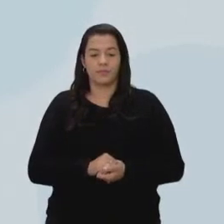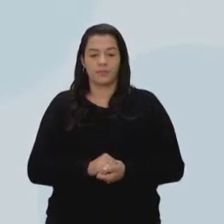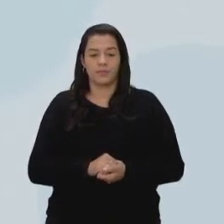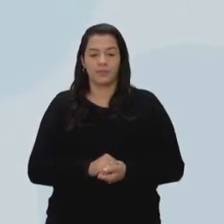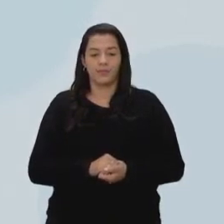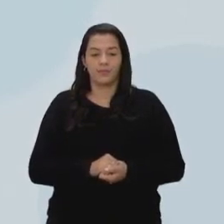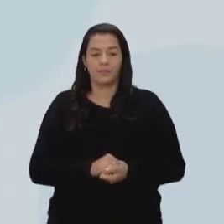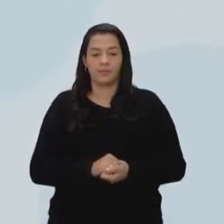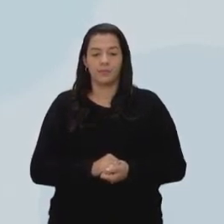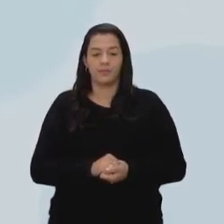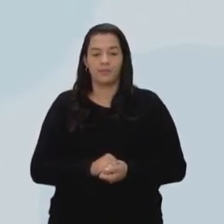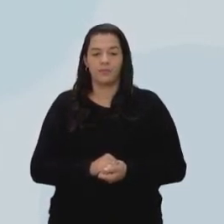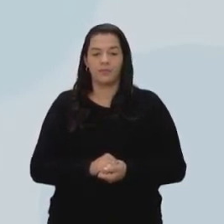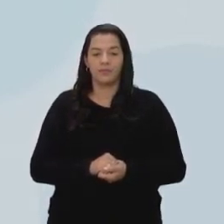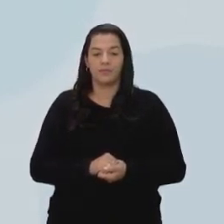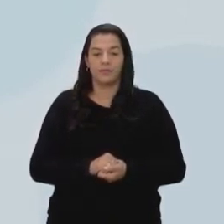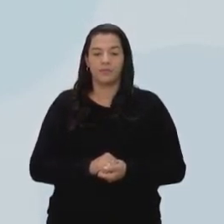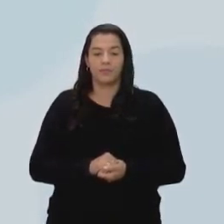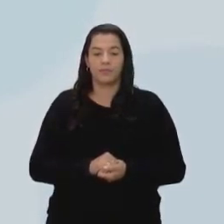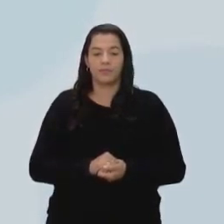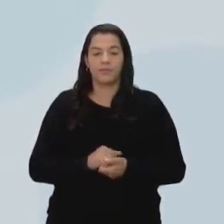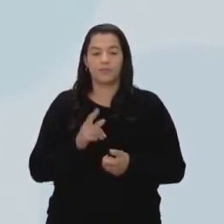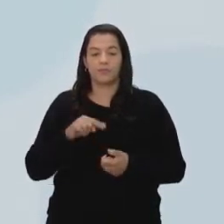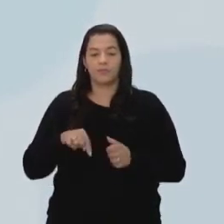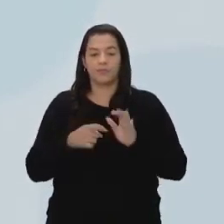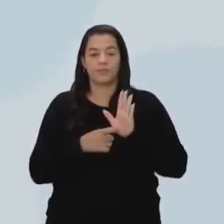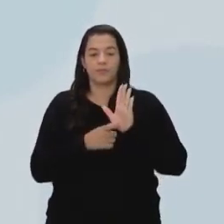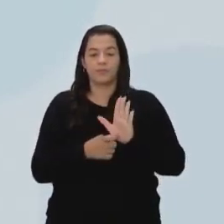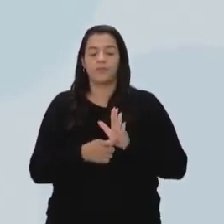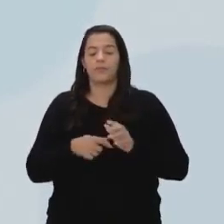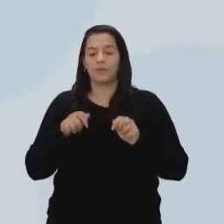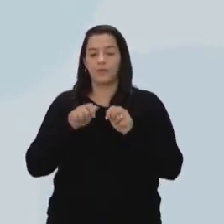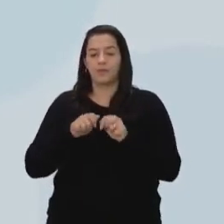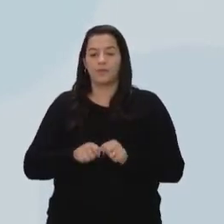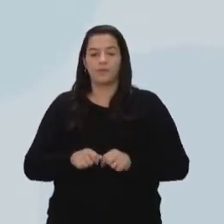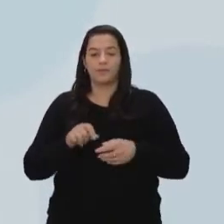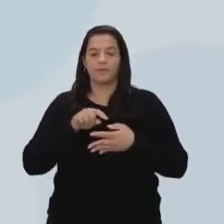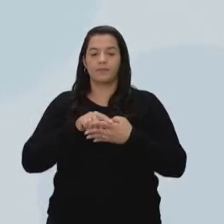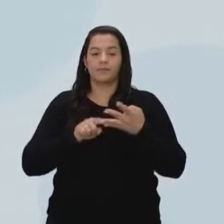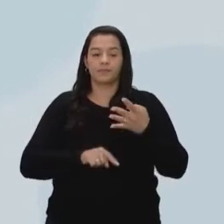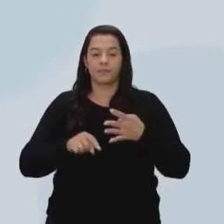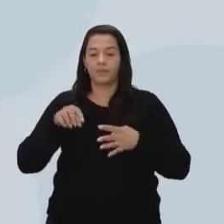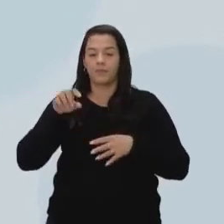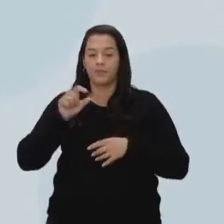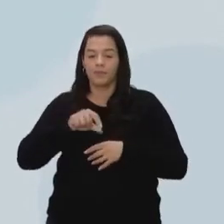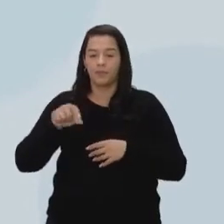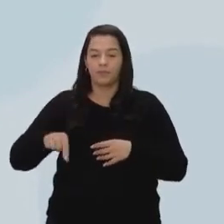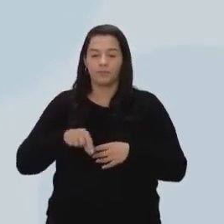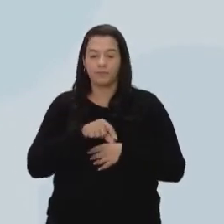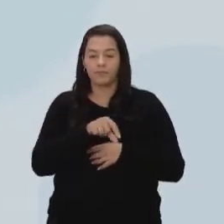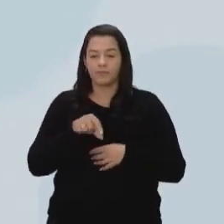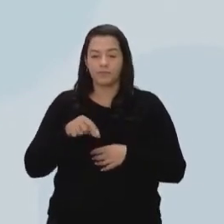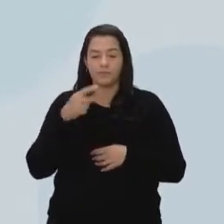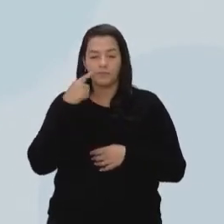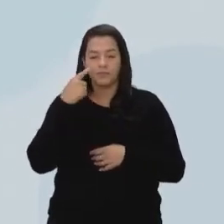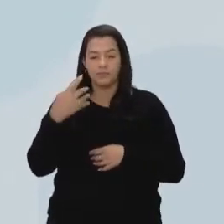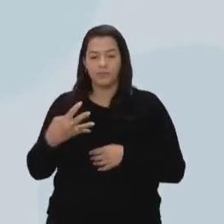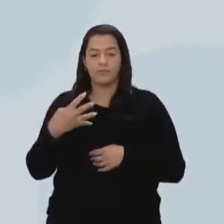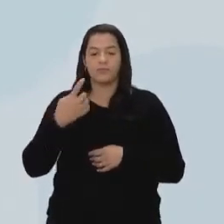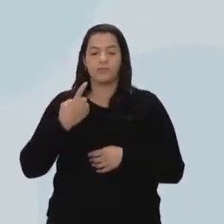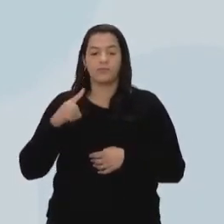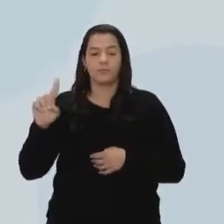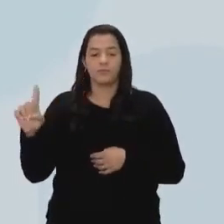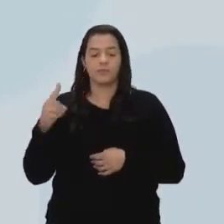Caneta. No centro aqui, ó. E eu representei as 4 partículas da última camada dele,